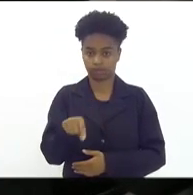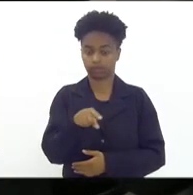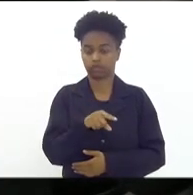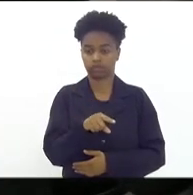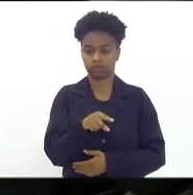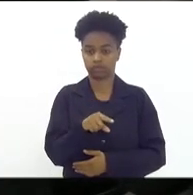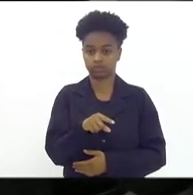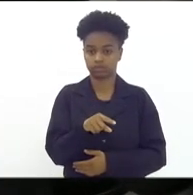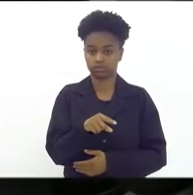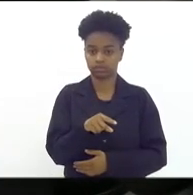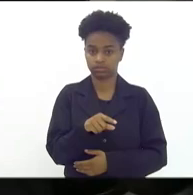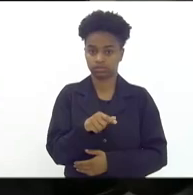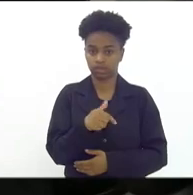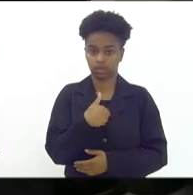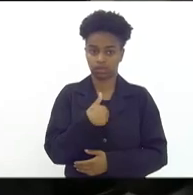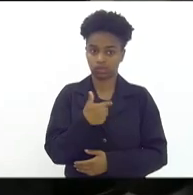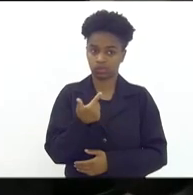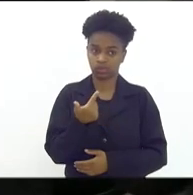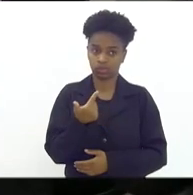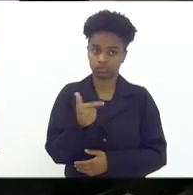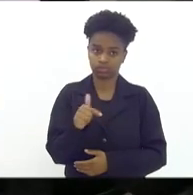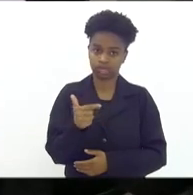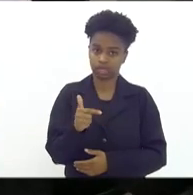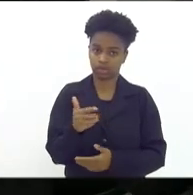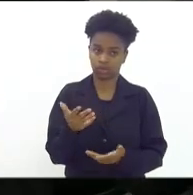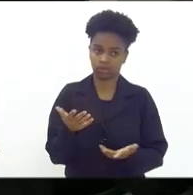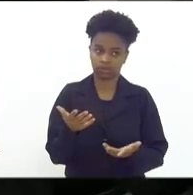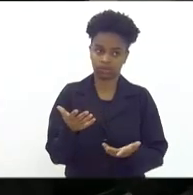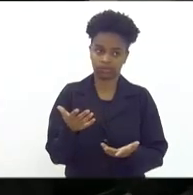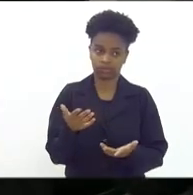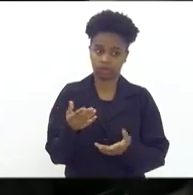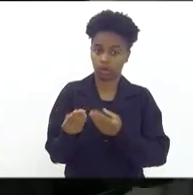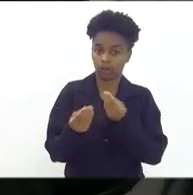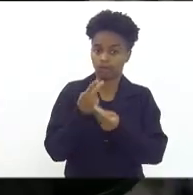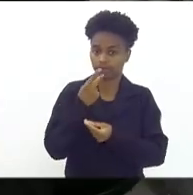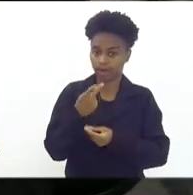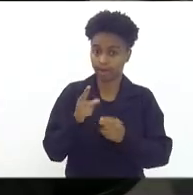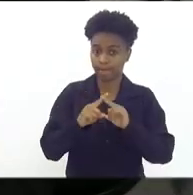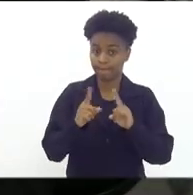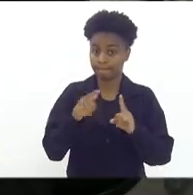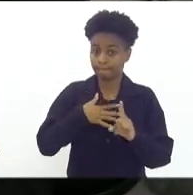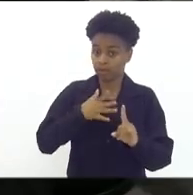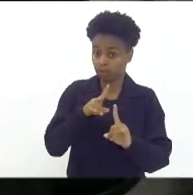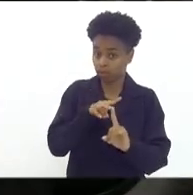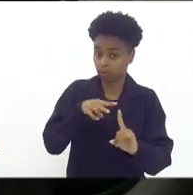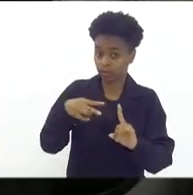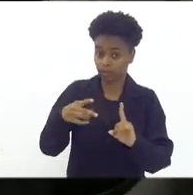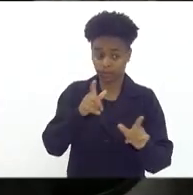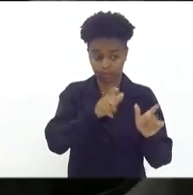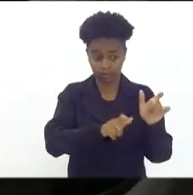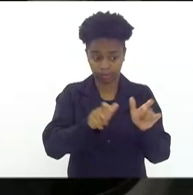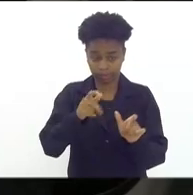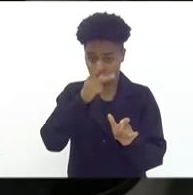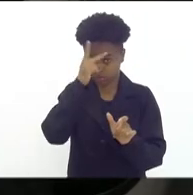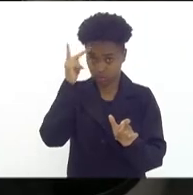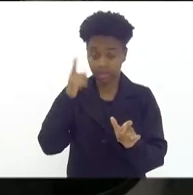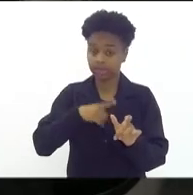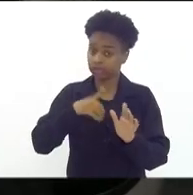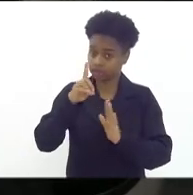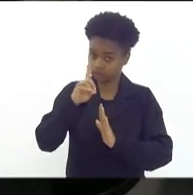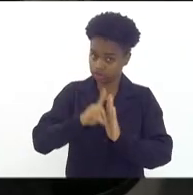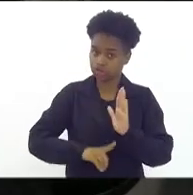eu eu não tenho assim Tecnicamente como dizer mas ao que eu vejo aquelas pessoas ali Elas têm o direito